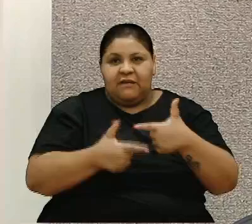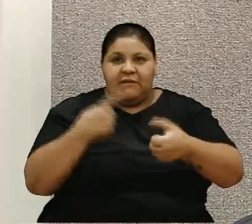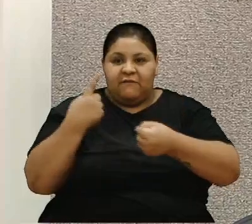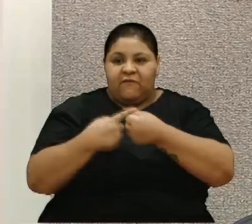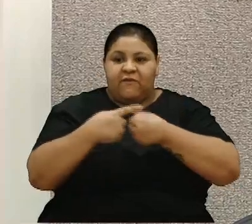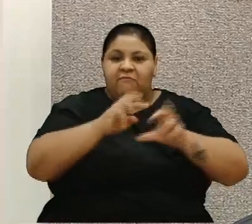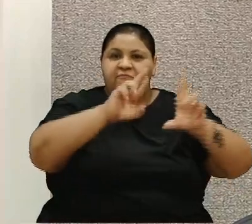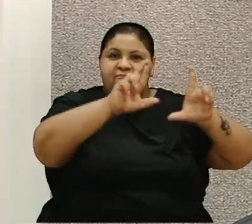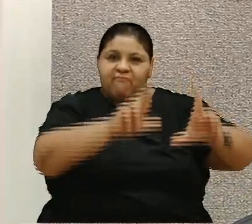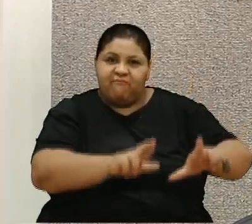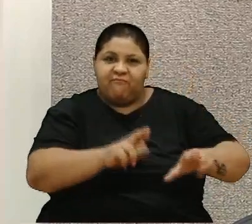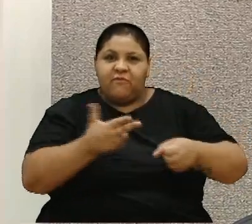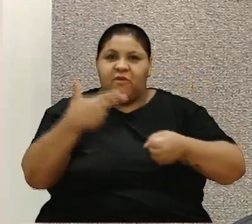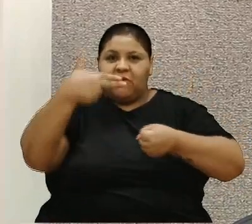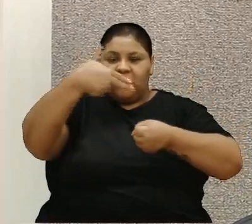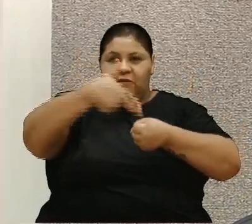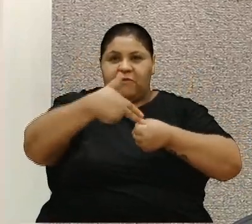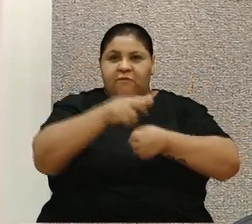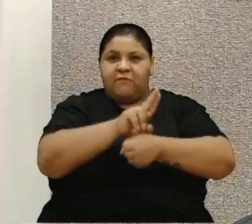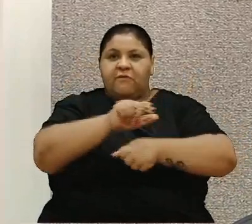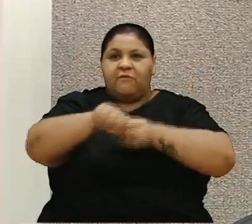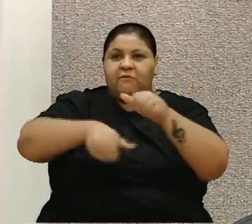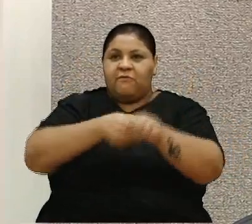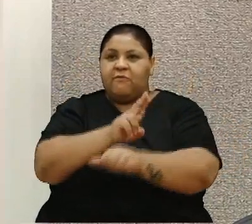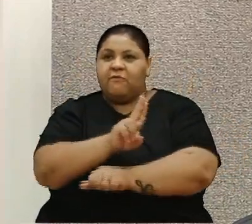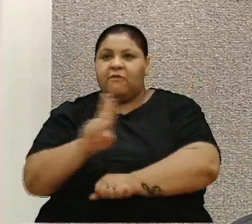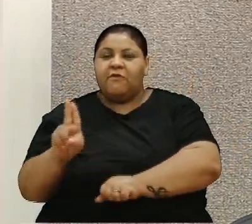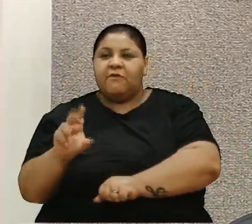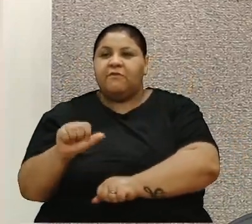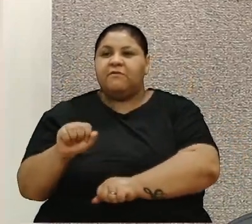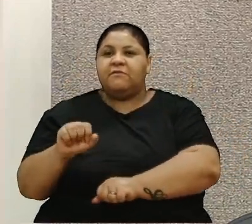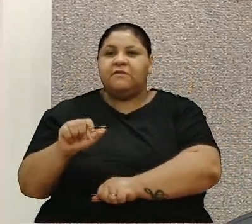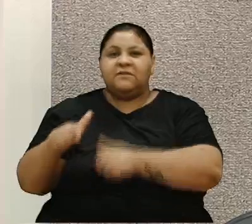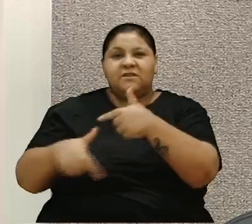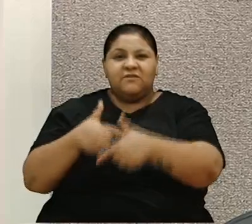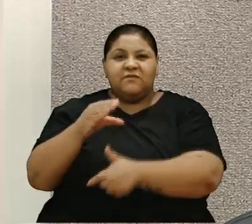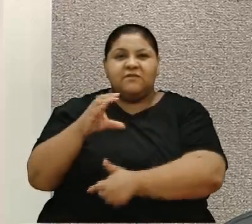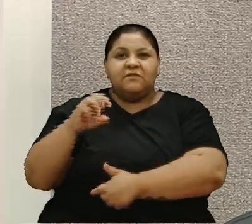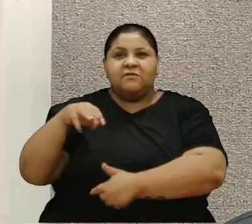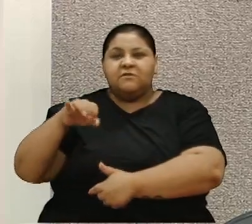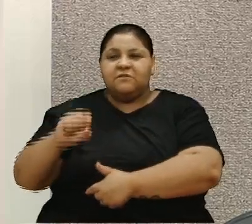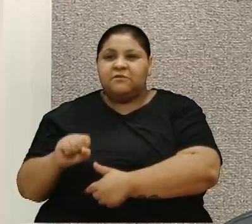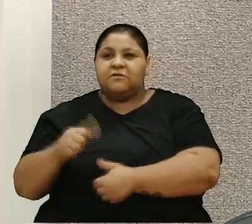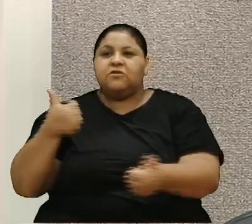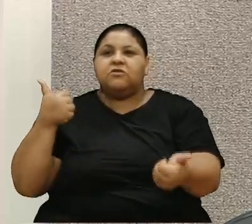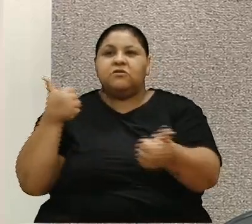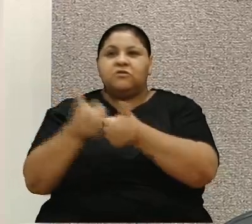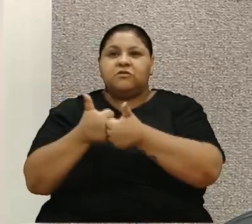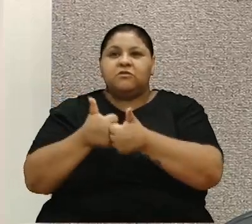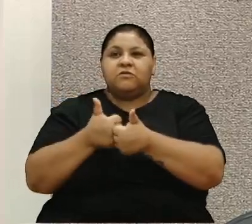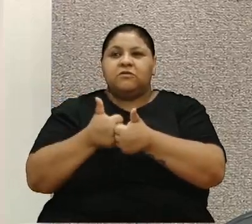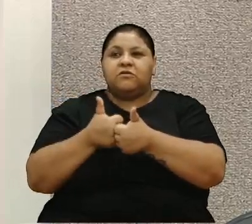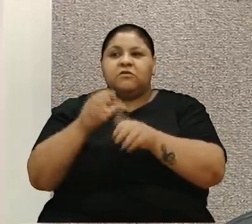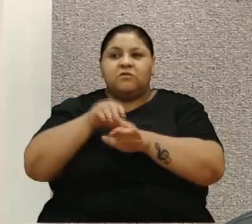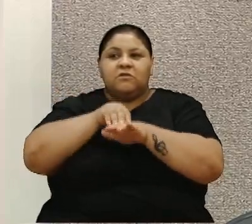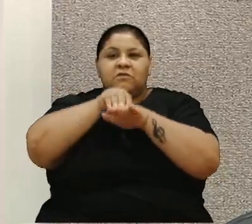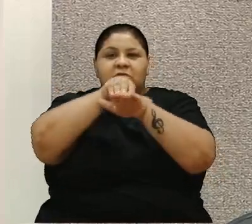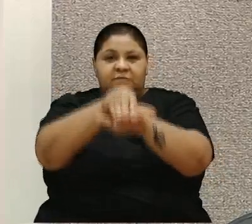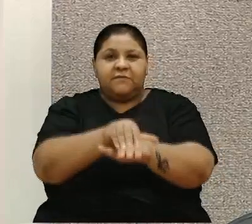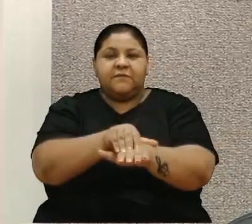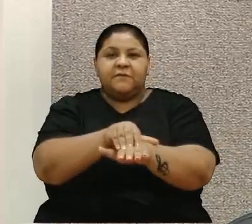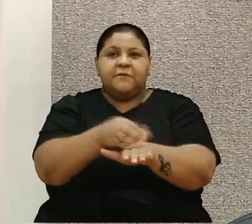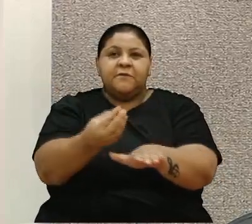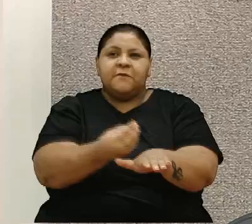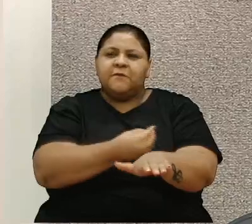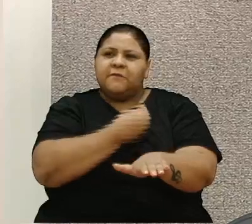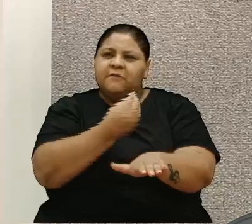região. O posto então passou a se chamar Posto de Serviço Semin, e junto ao posto, Azélia e Leonardo colocaram uma transportadora de cargas líquidas e